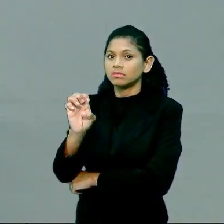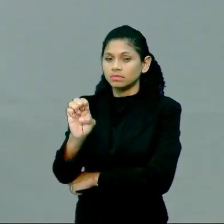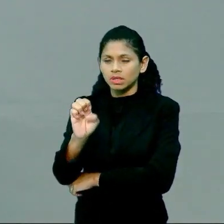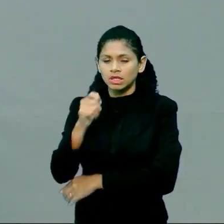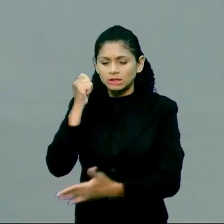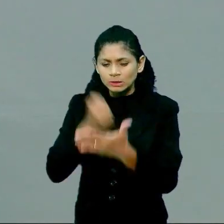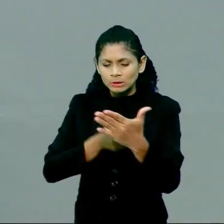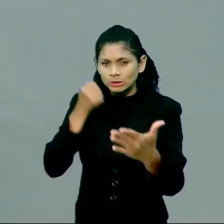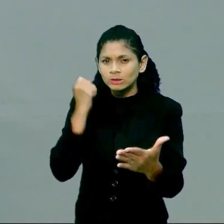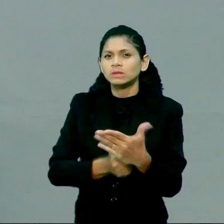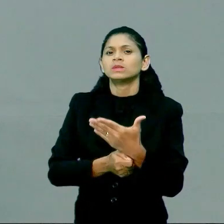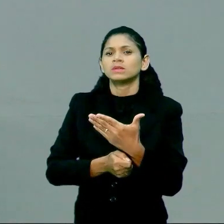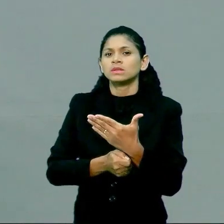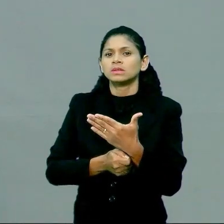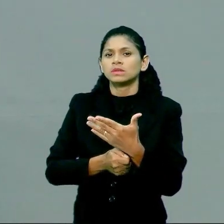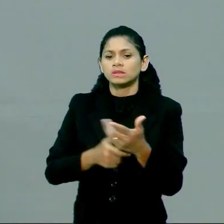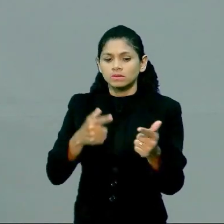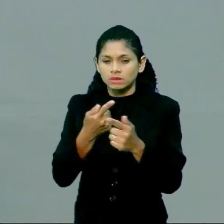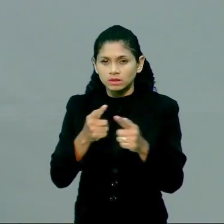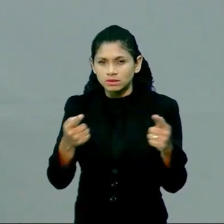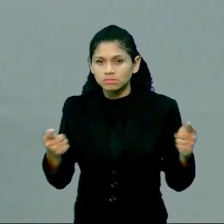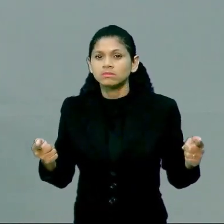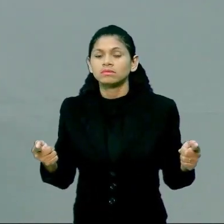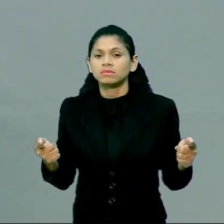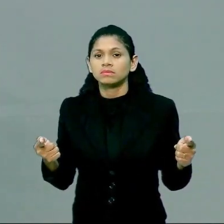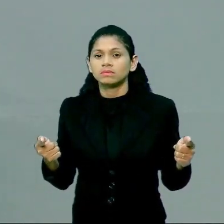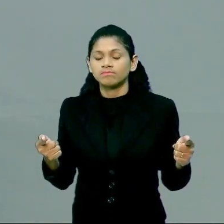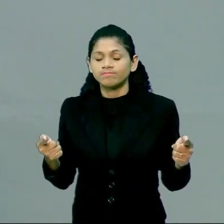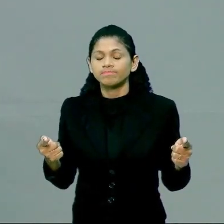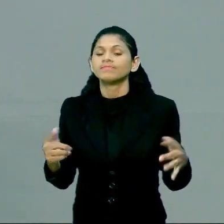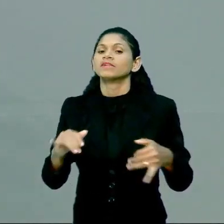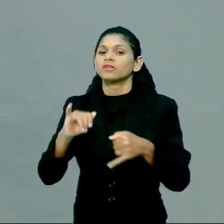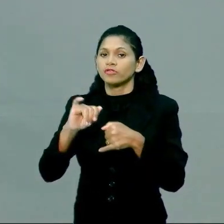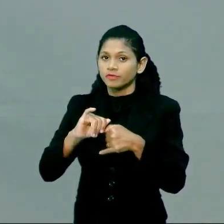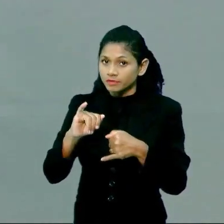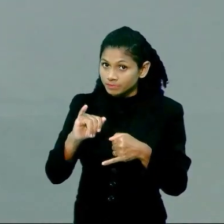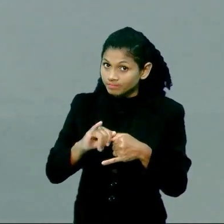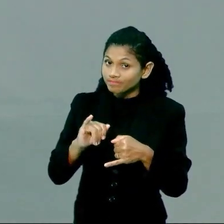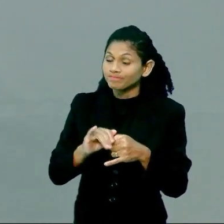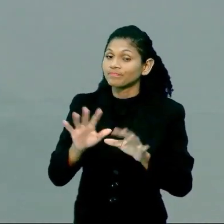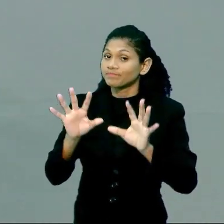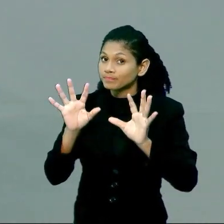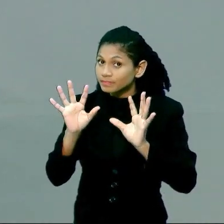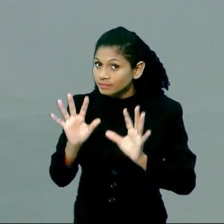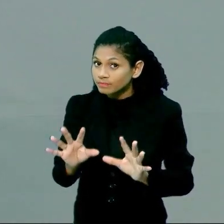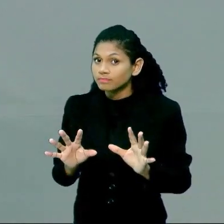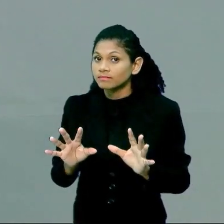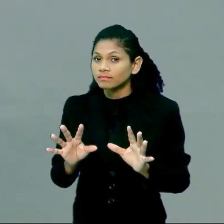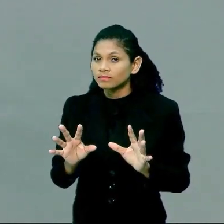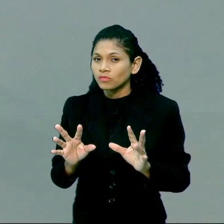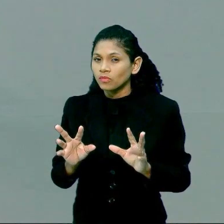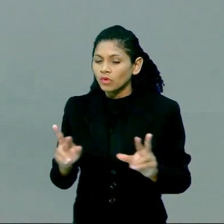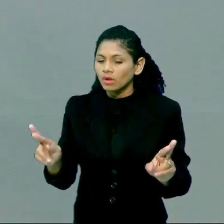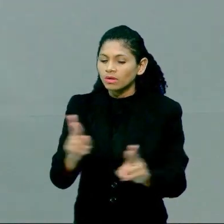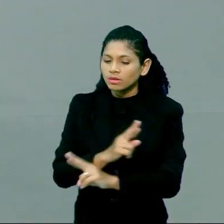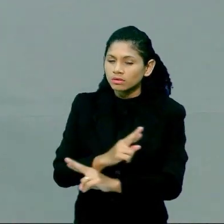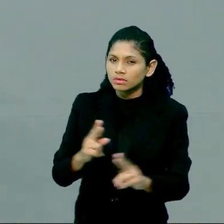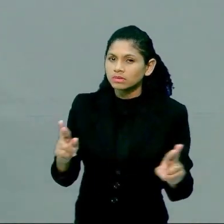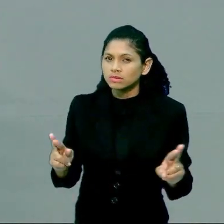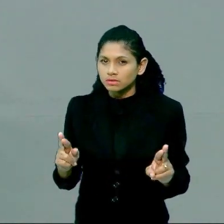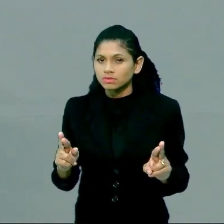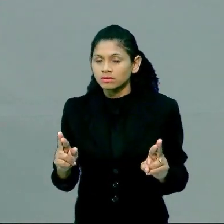cobram gramática pura. Eles vão fazer esse jogo com a semântica e com a gramática. Vão pedir